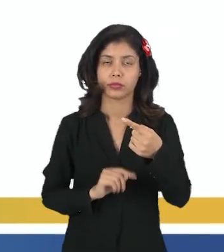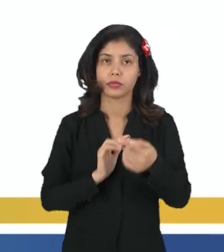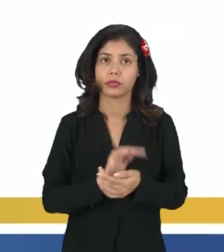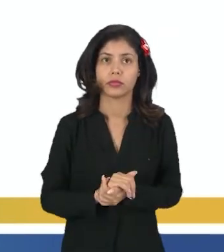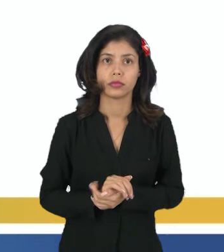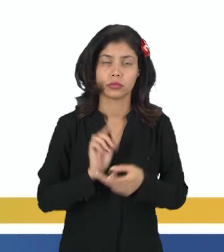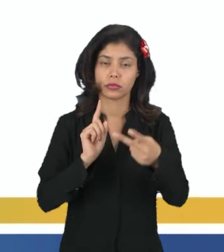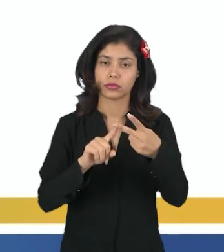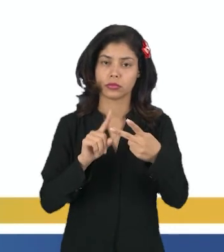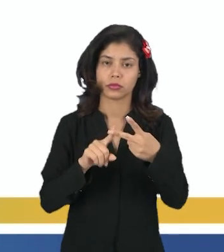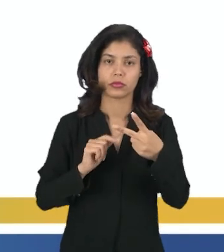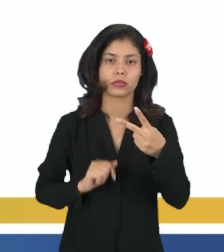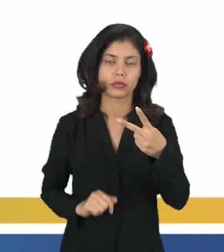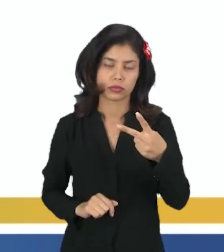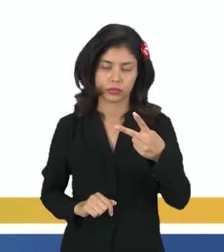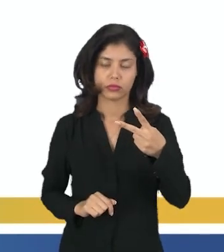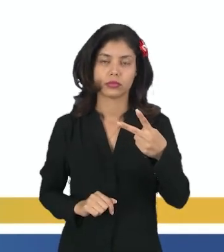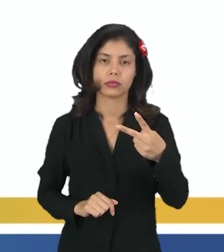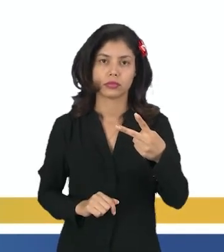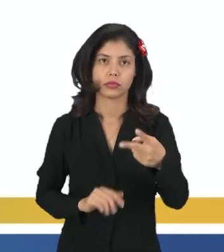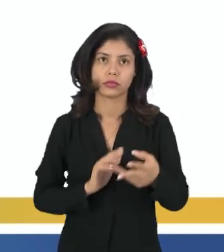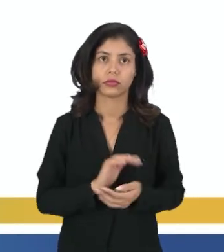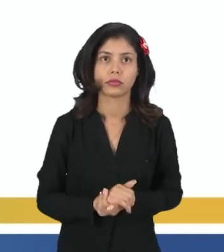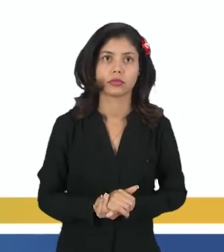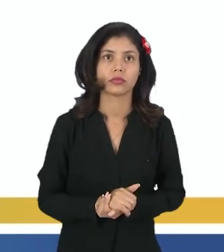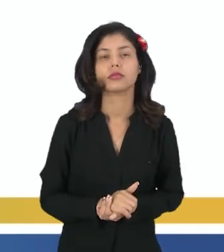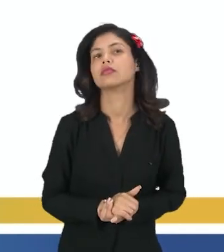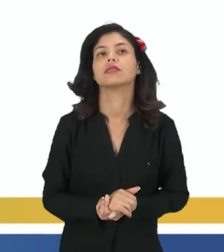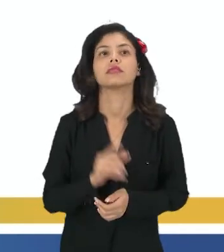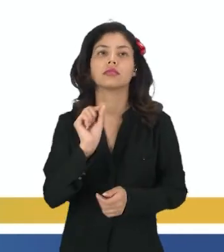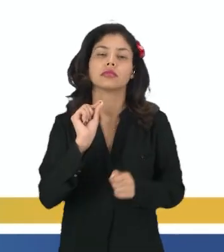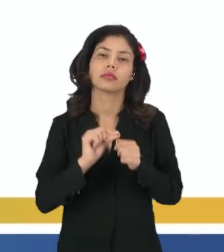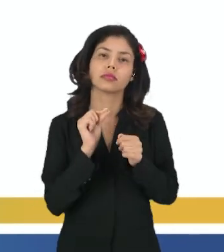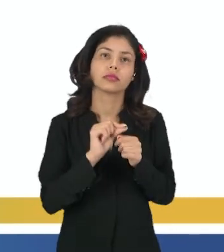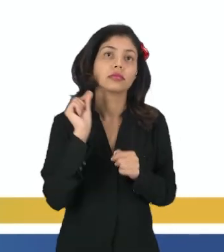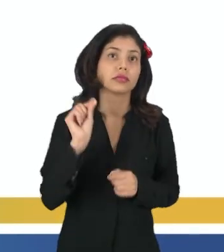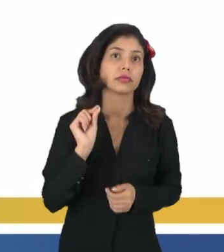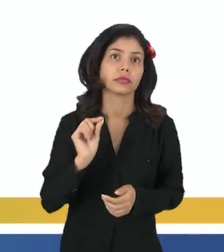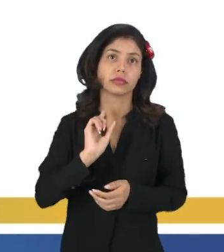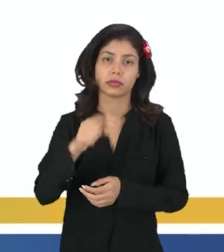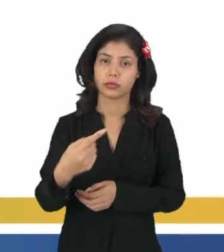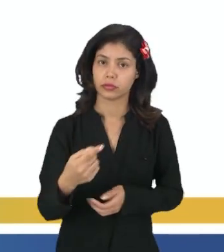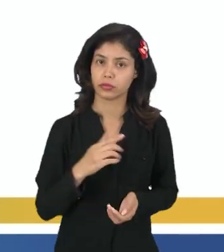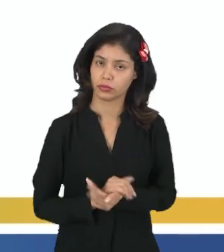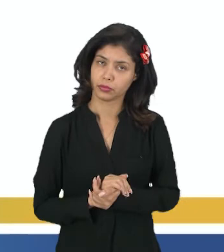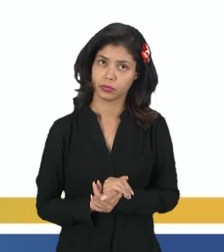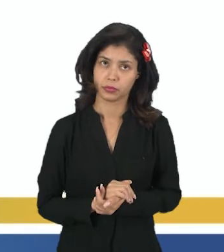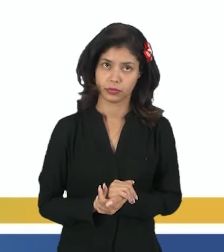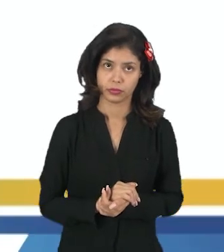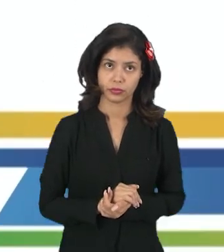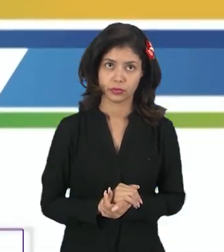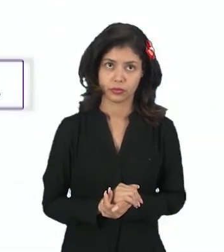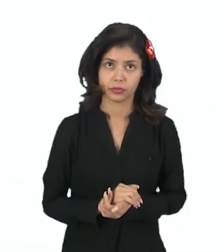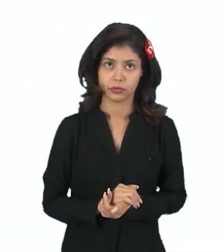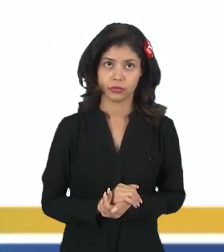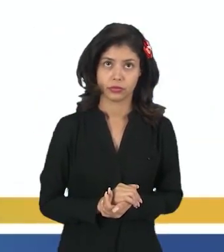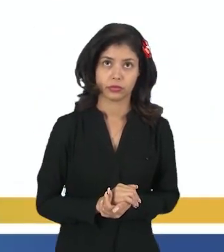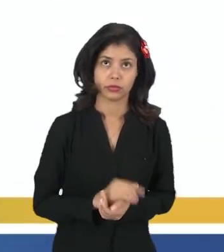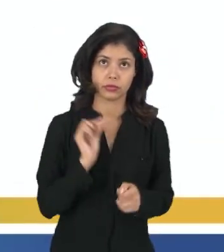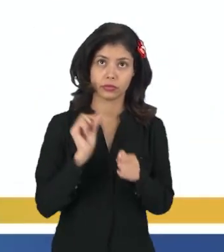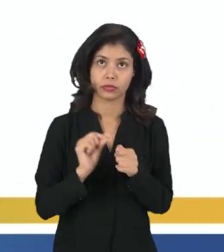tá E aqui nessa parte final da multiplicação de momento dois aqui nós vamos fazer depois de fazer um aumento no e